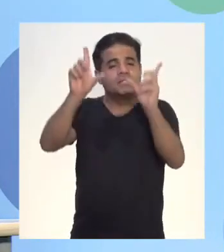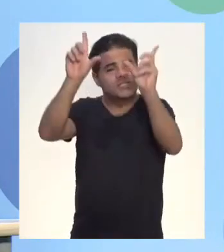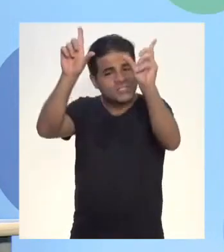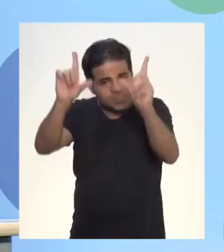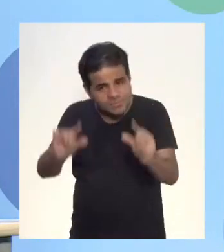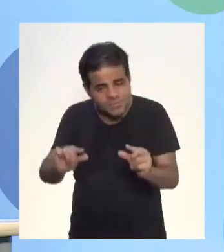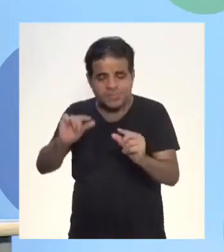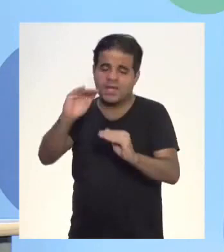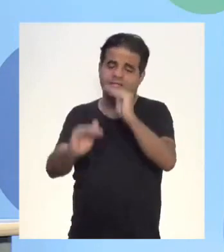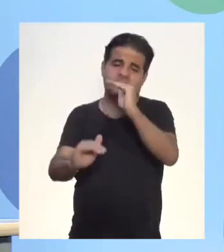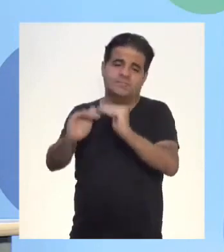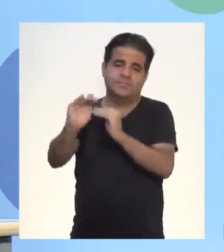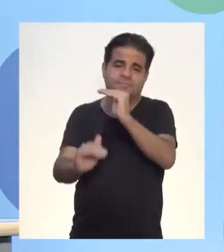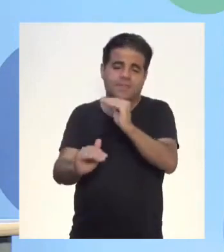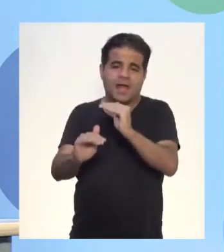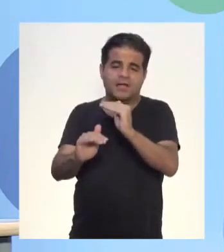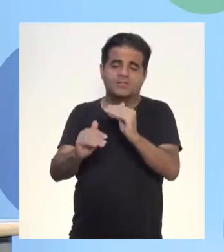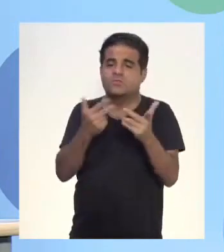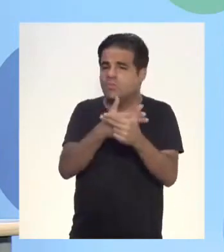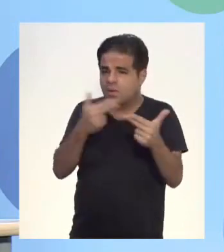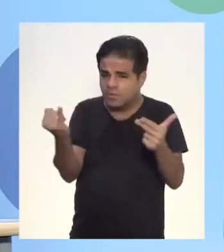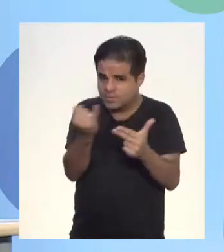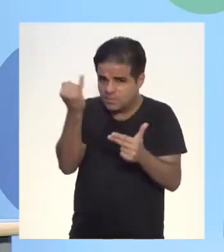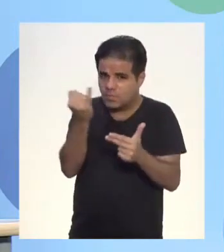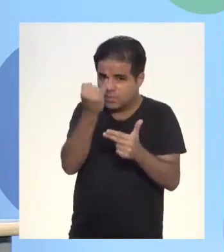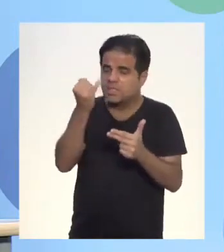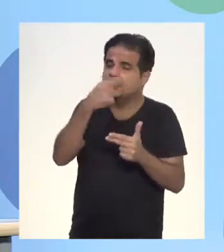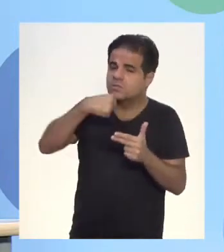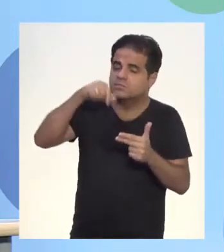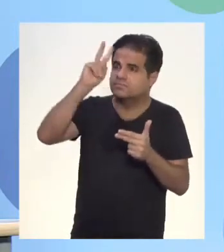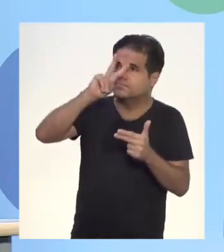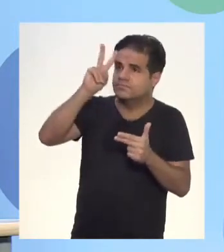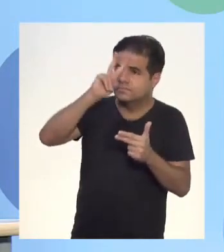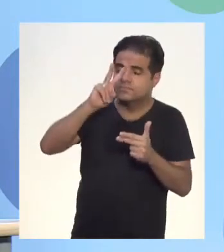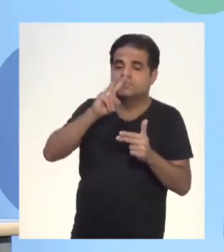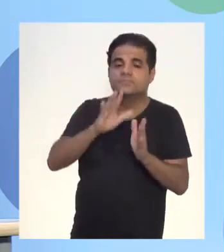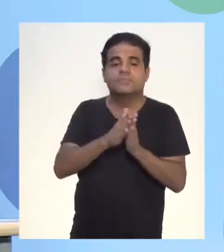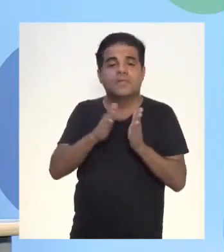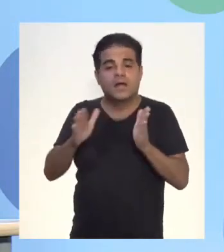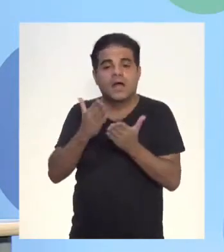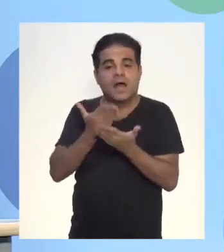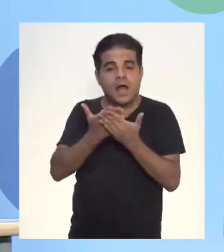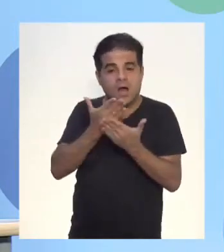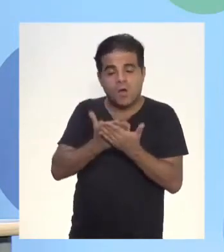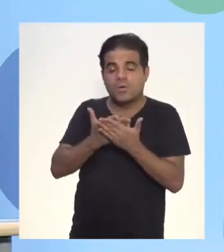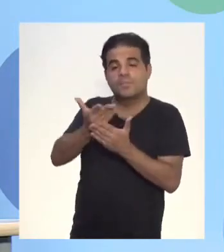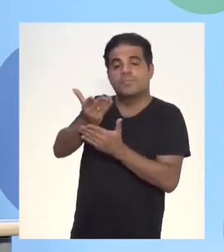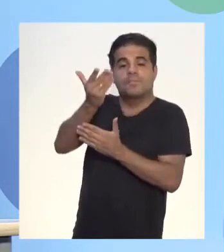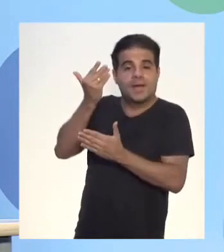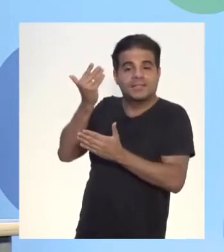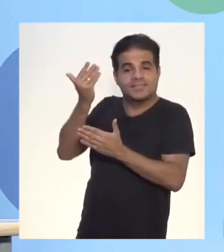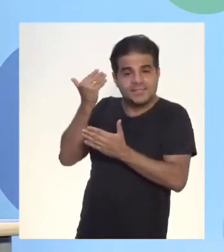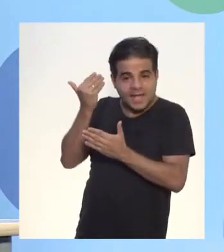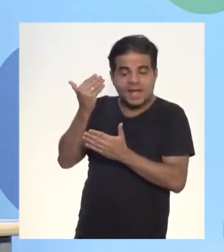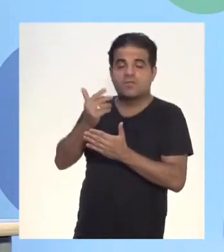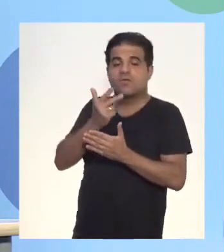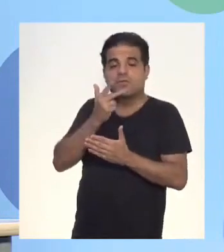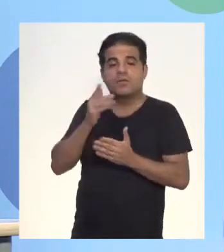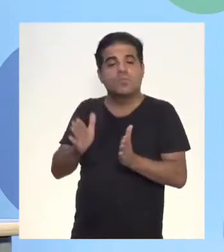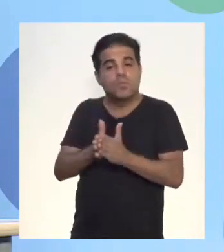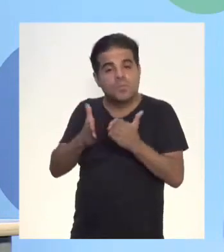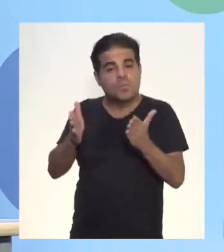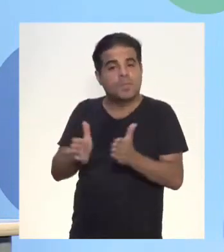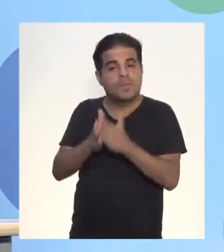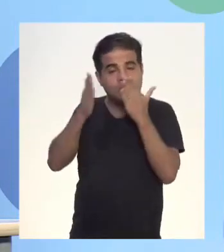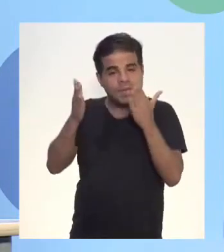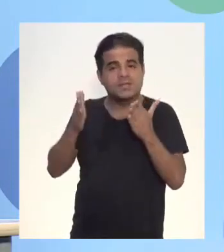as desigualdades. Porque uma coisa é importante a gente lembrar. Né? Na aula passada, nós também falamos sobre desigualdade e pobreza.